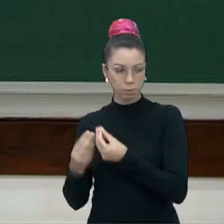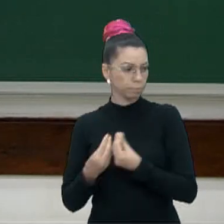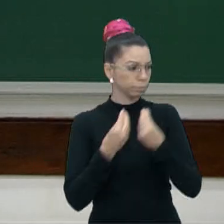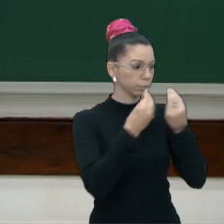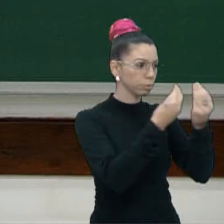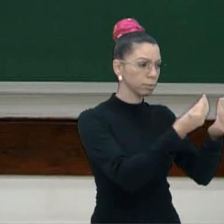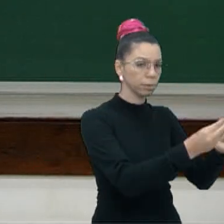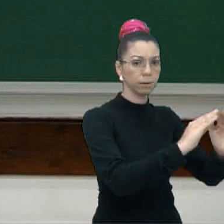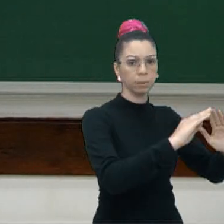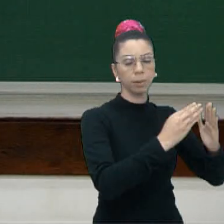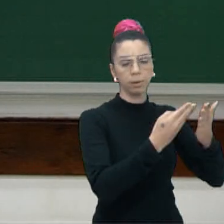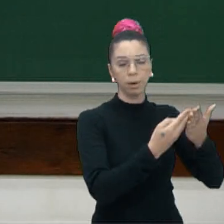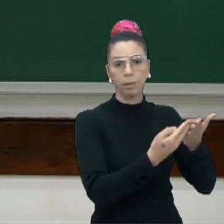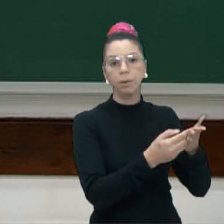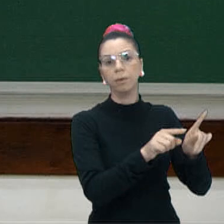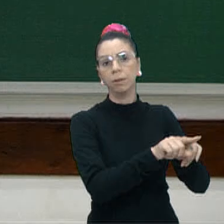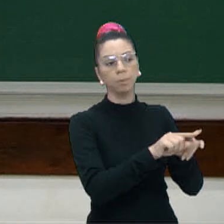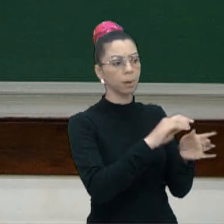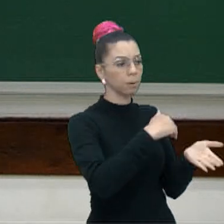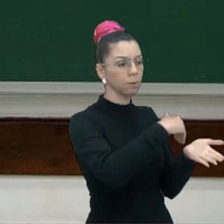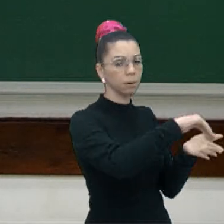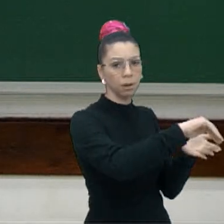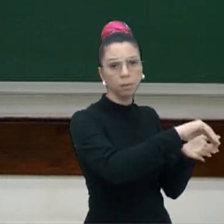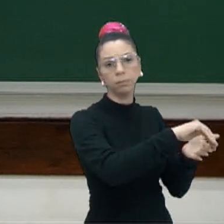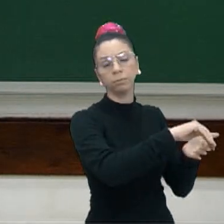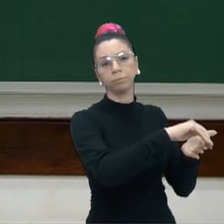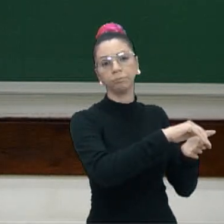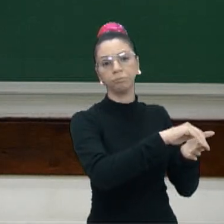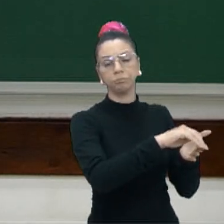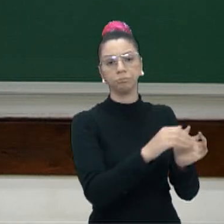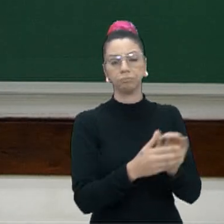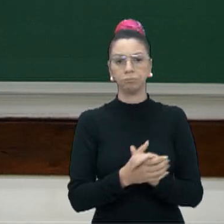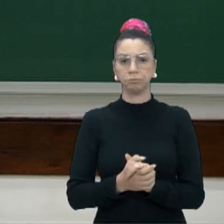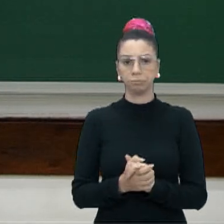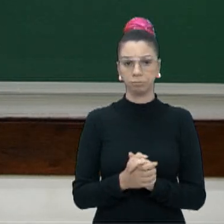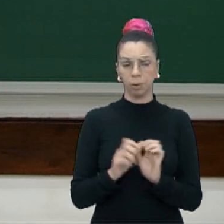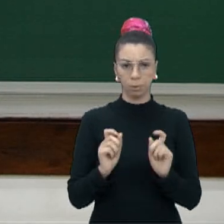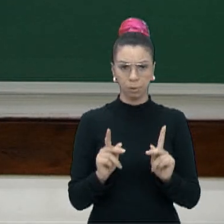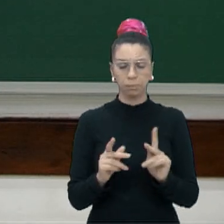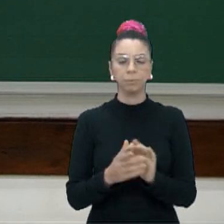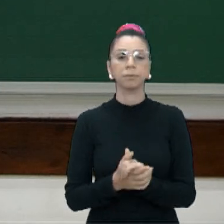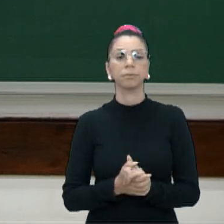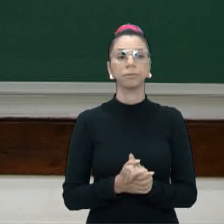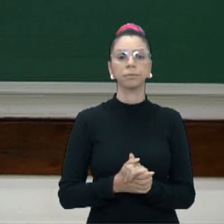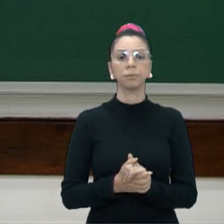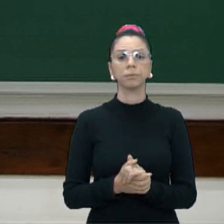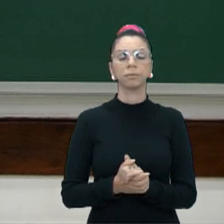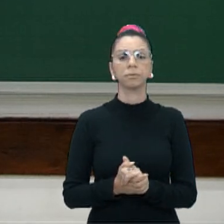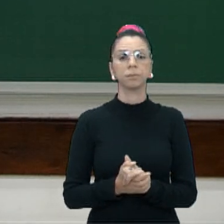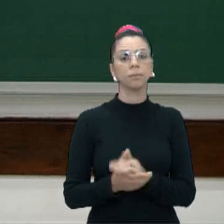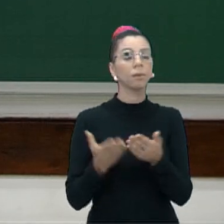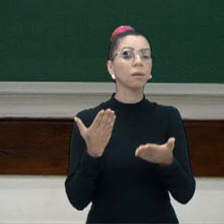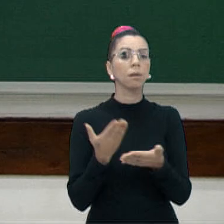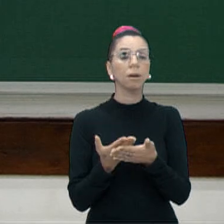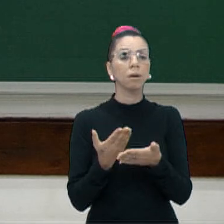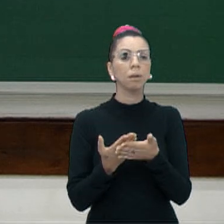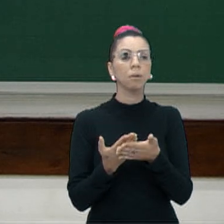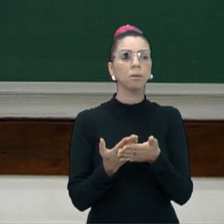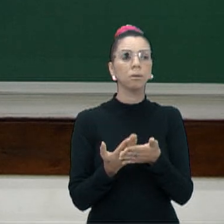na sua escola, entrem em contato com a sua direção. Na aula passada, nós vimos